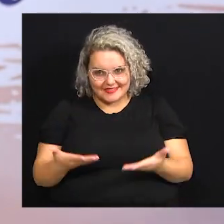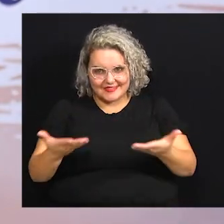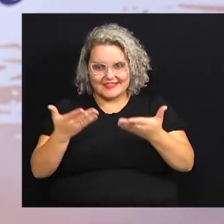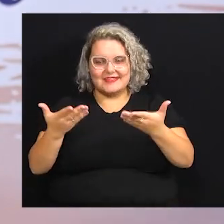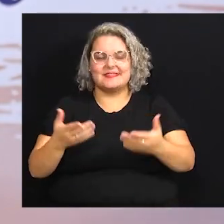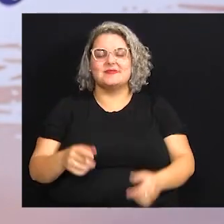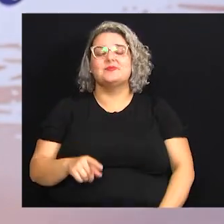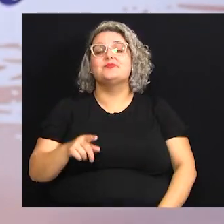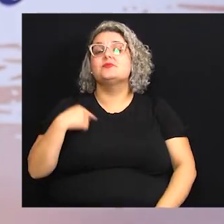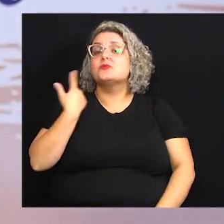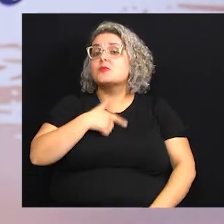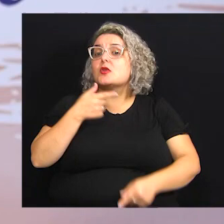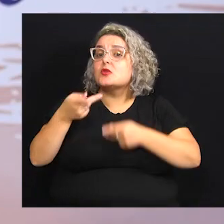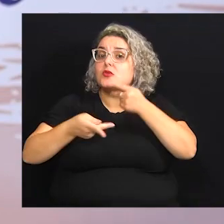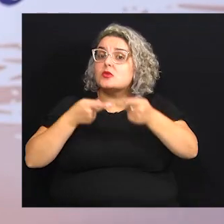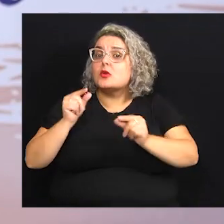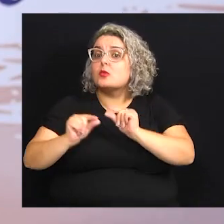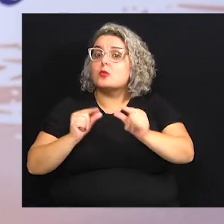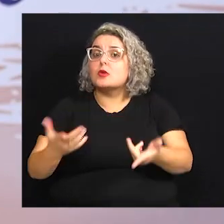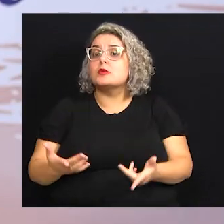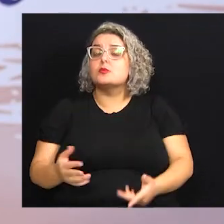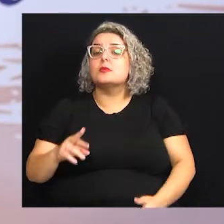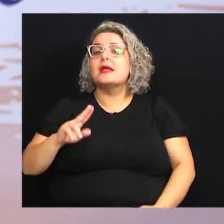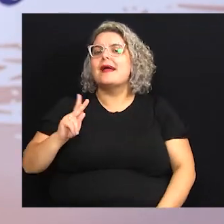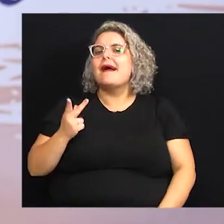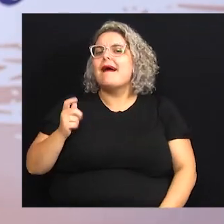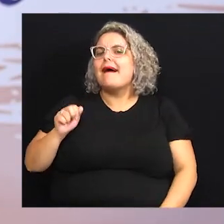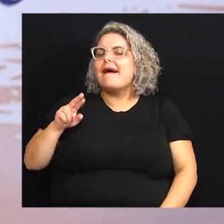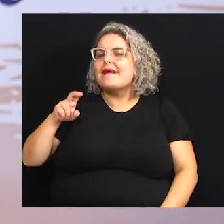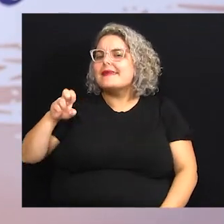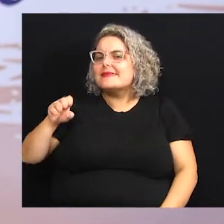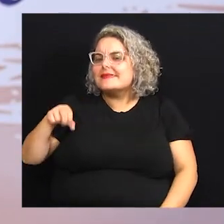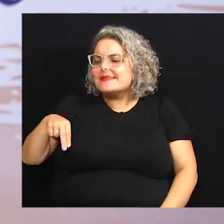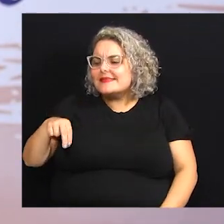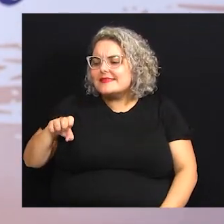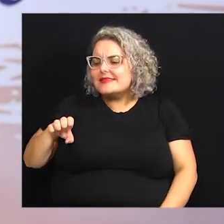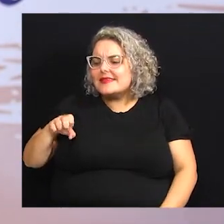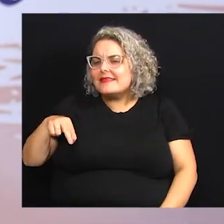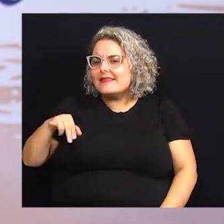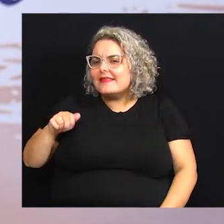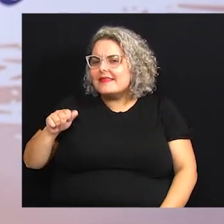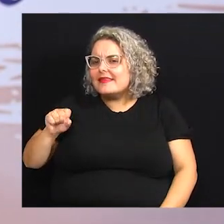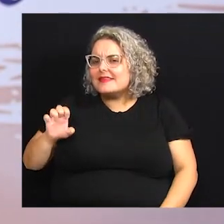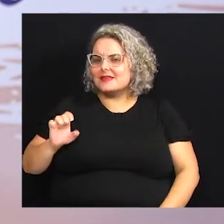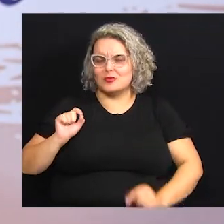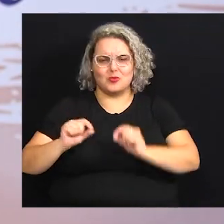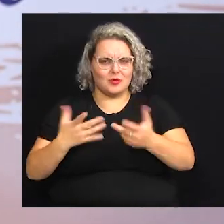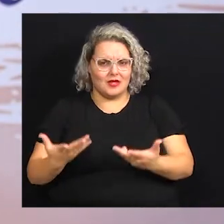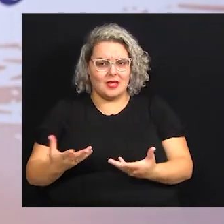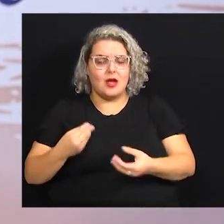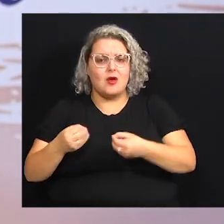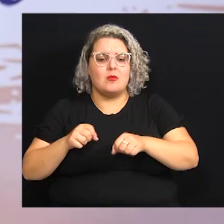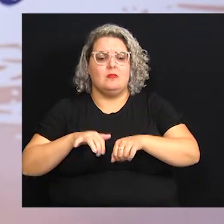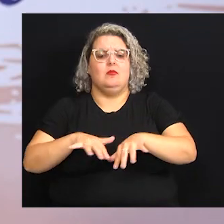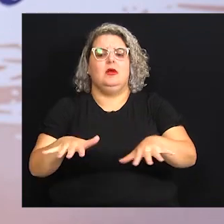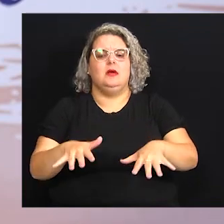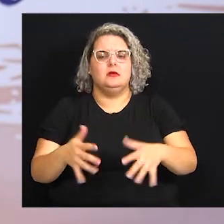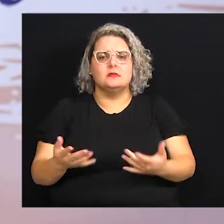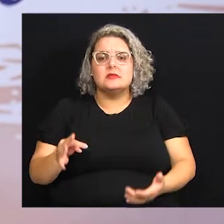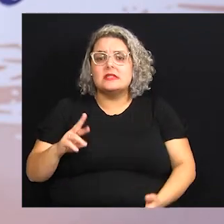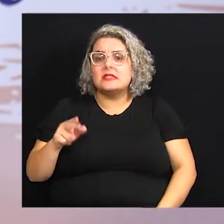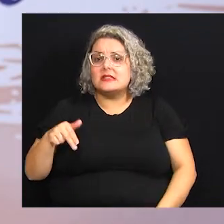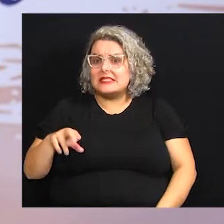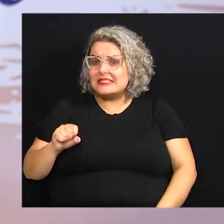Vida, a gente vai falar um pouquinho sobre hanseníase, o que é, como acontece a contaminação,